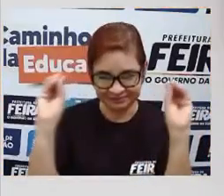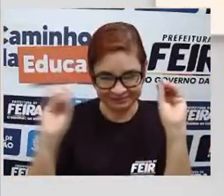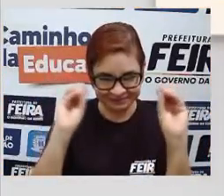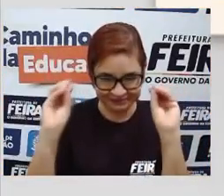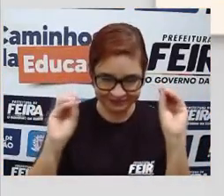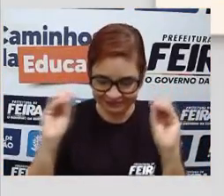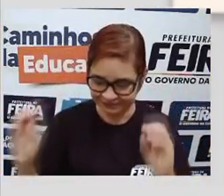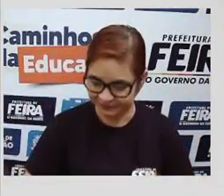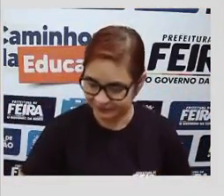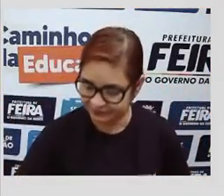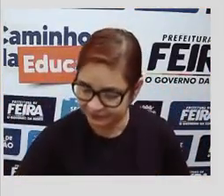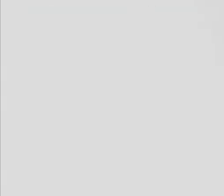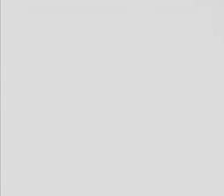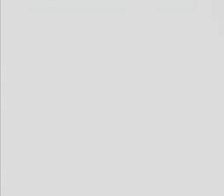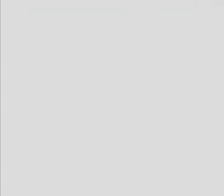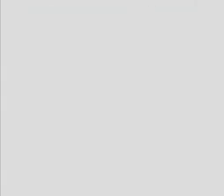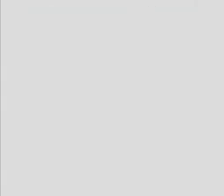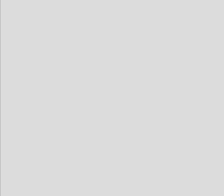e